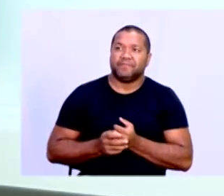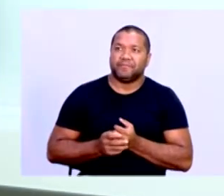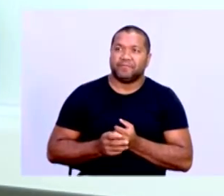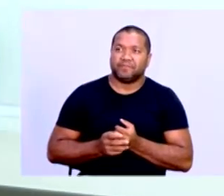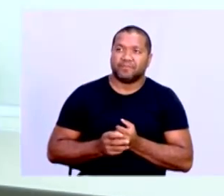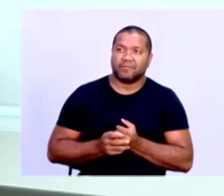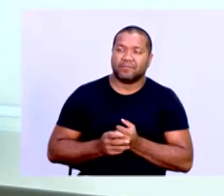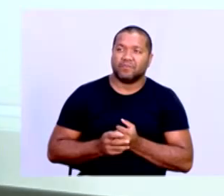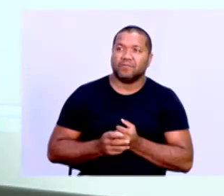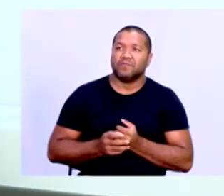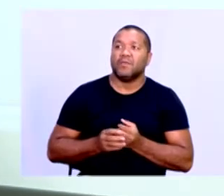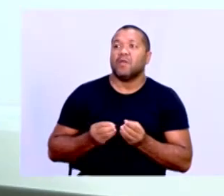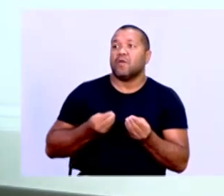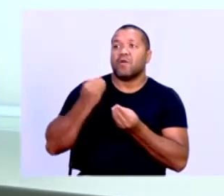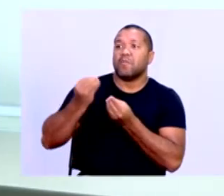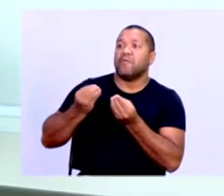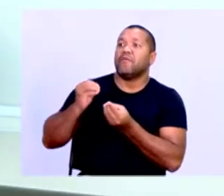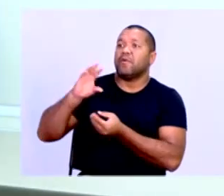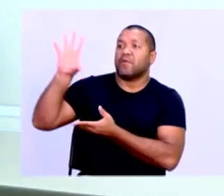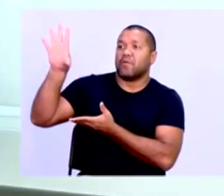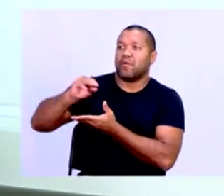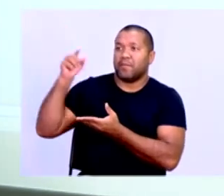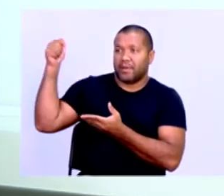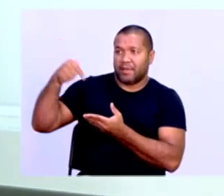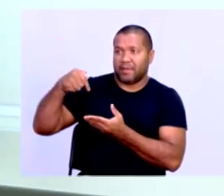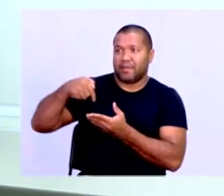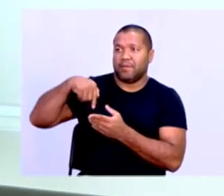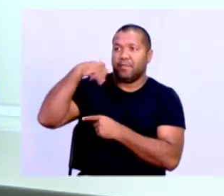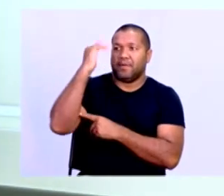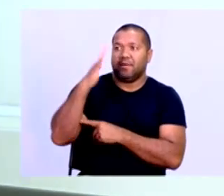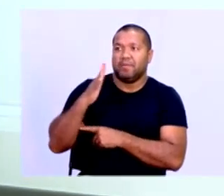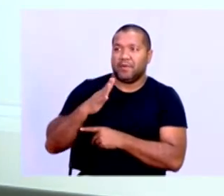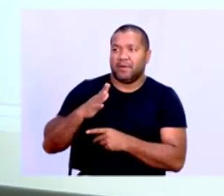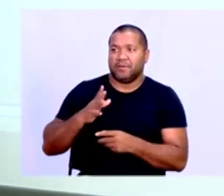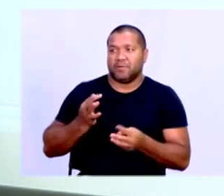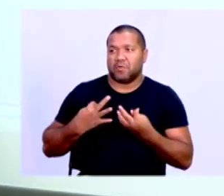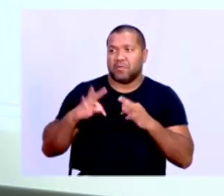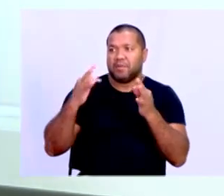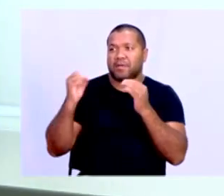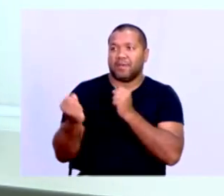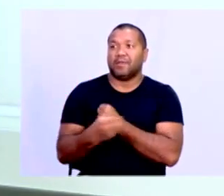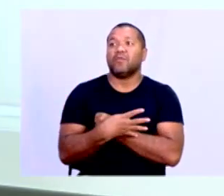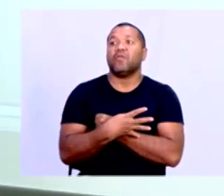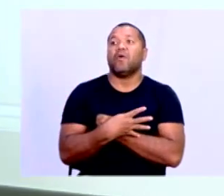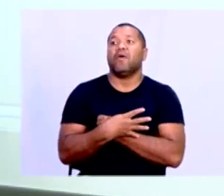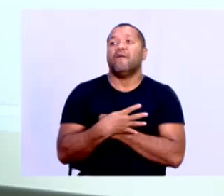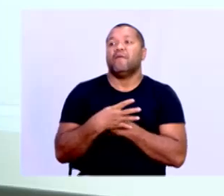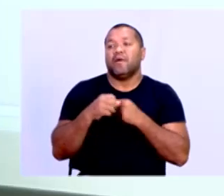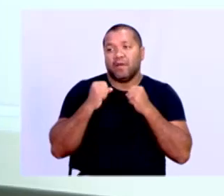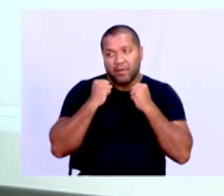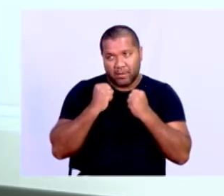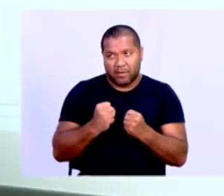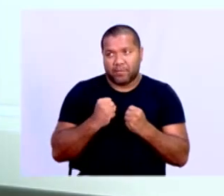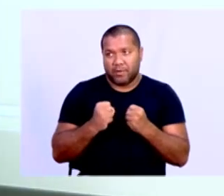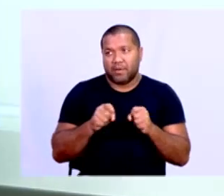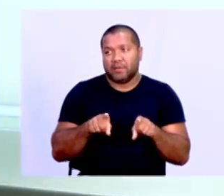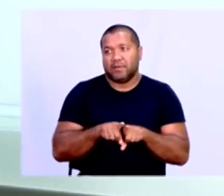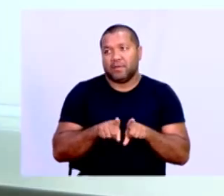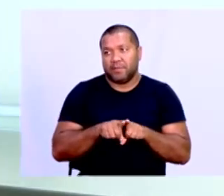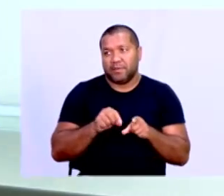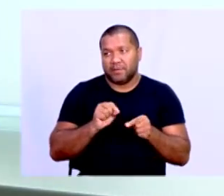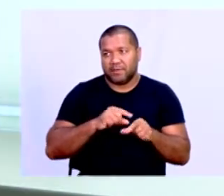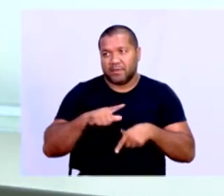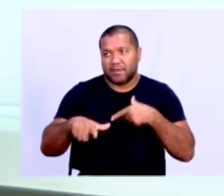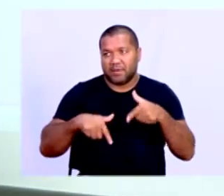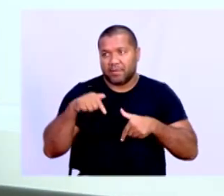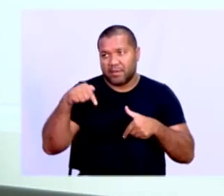foi trazida para o Brasil como uma técnica moderna e que pode ser utilizada tranquilamente em